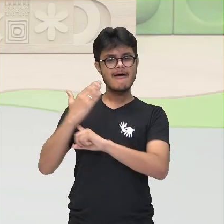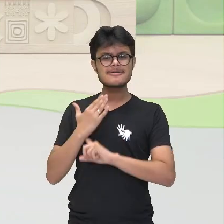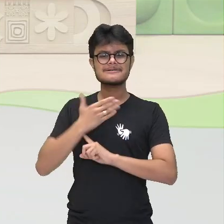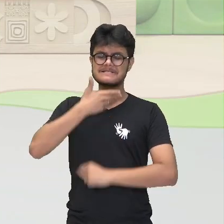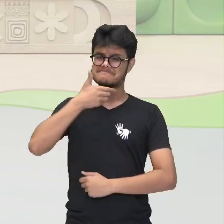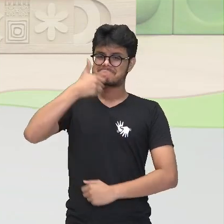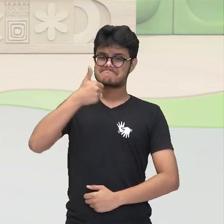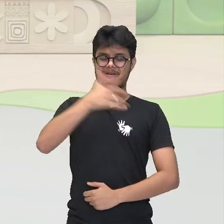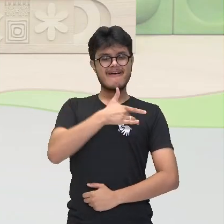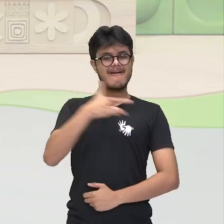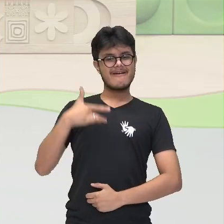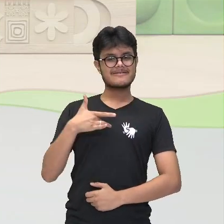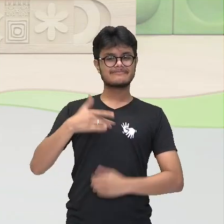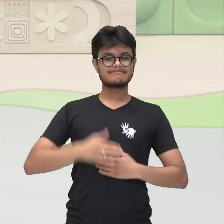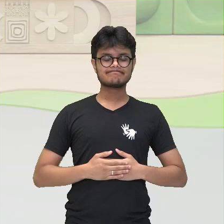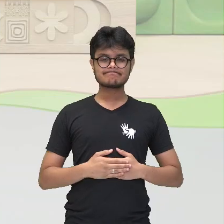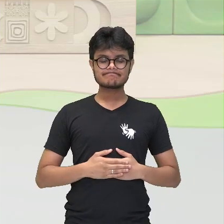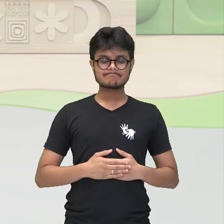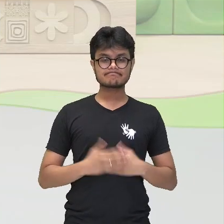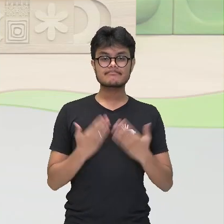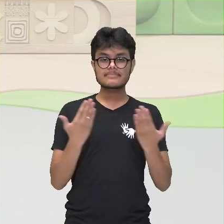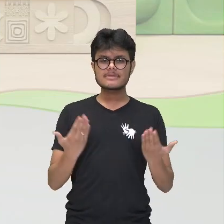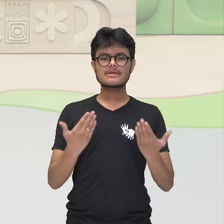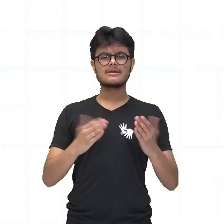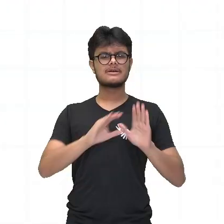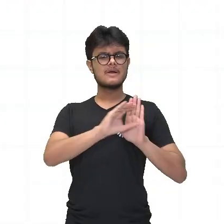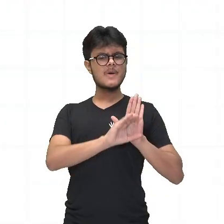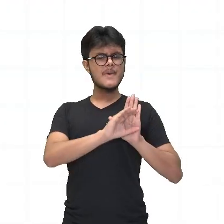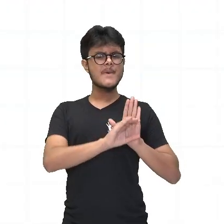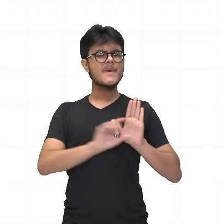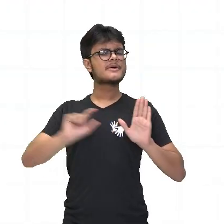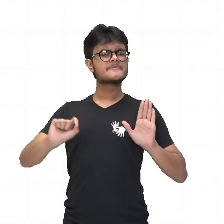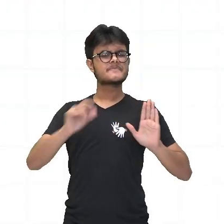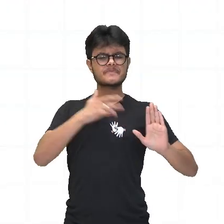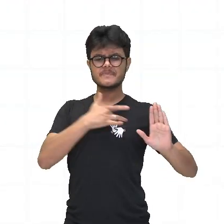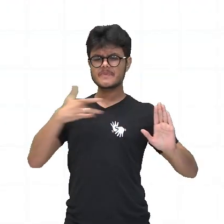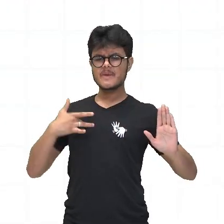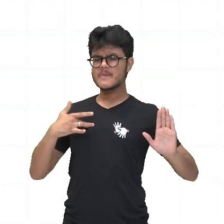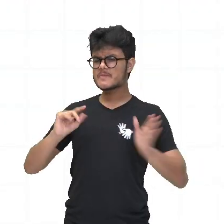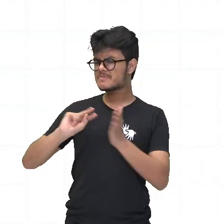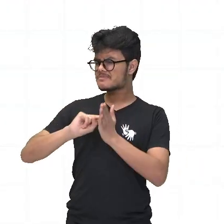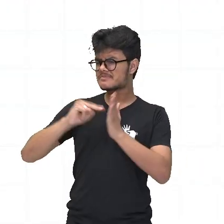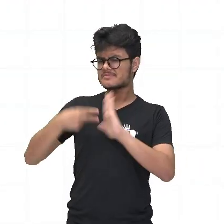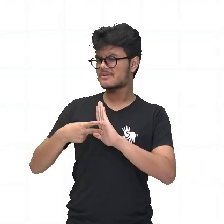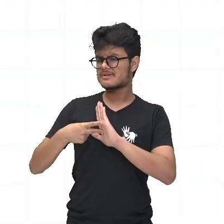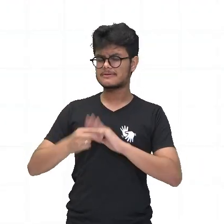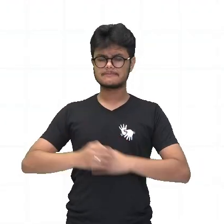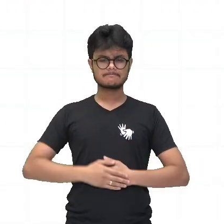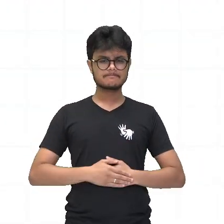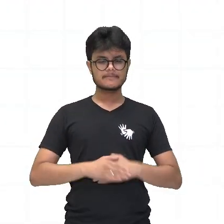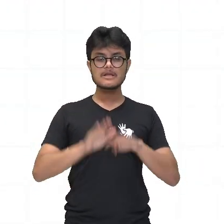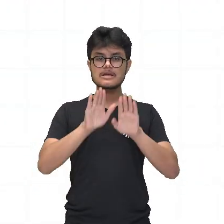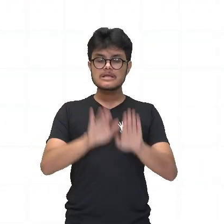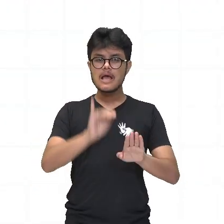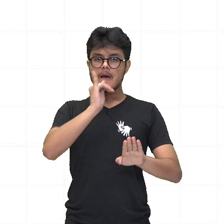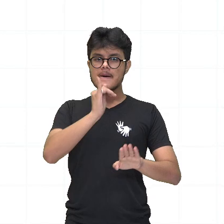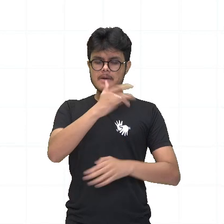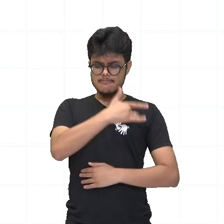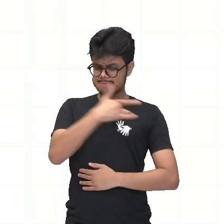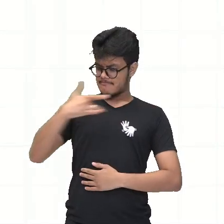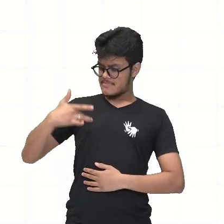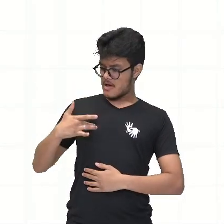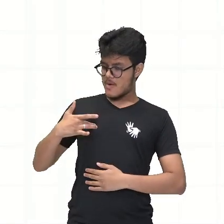saúde. Então a gente vai verificar aí o conceito de saúde, que ele é um estado de completo